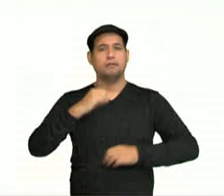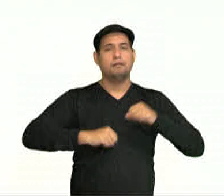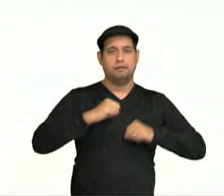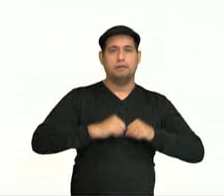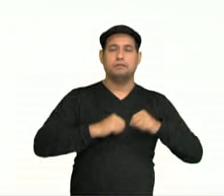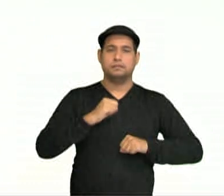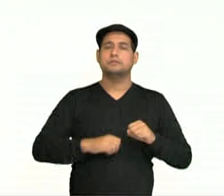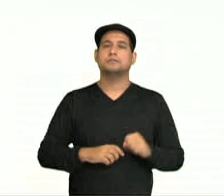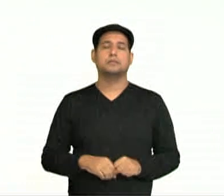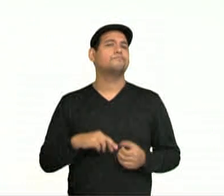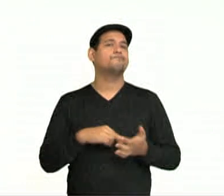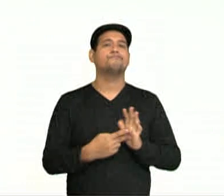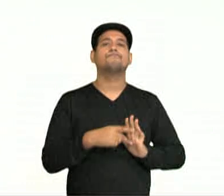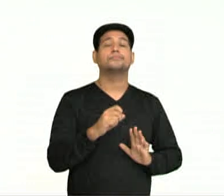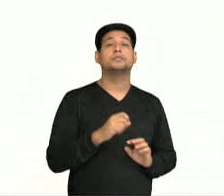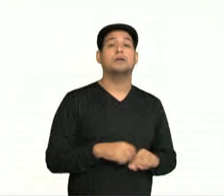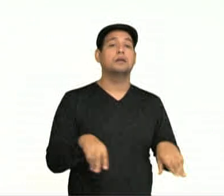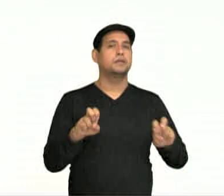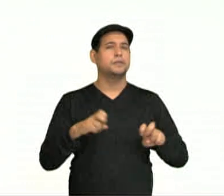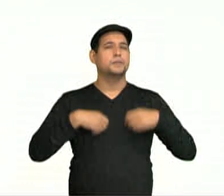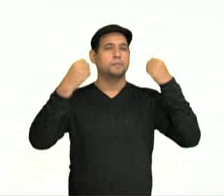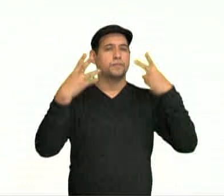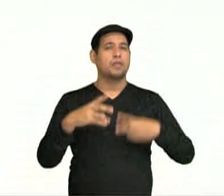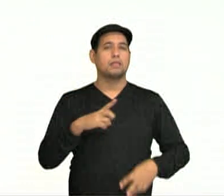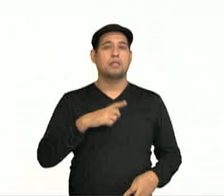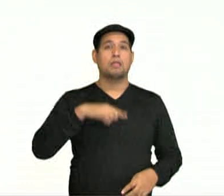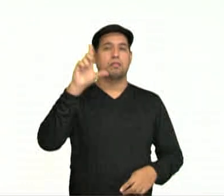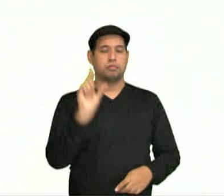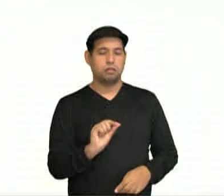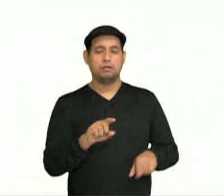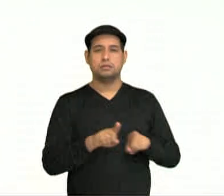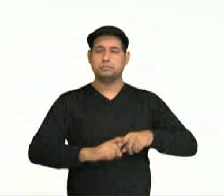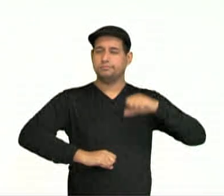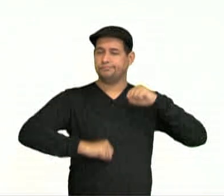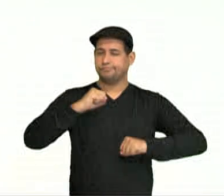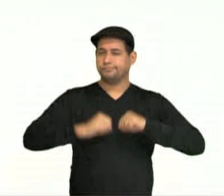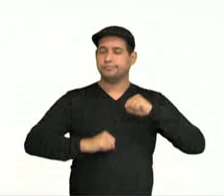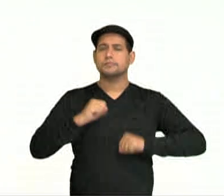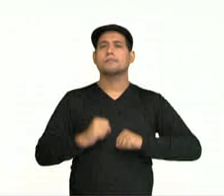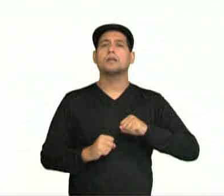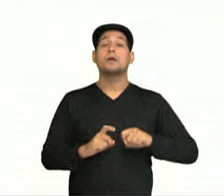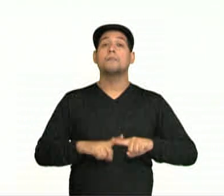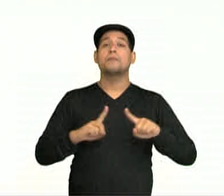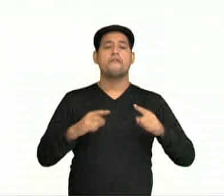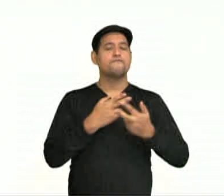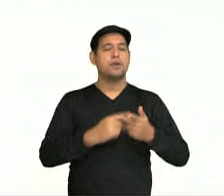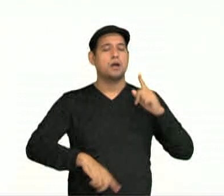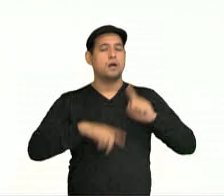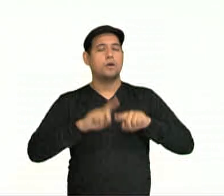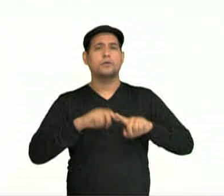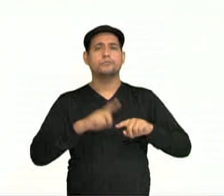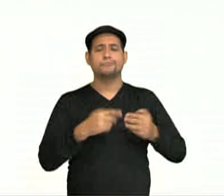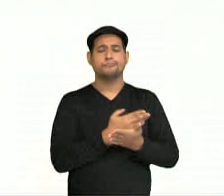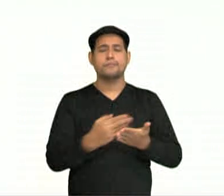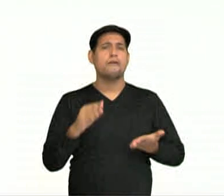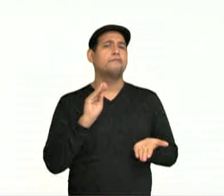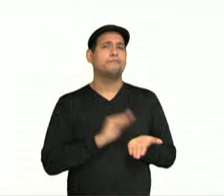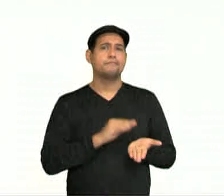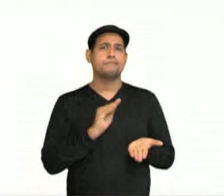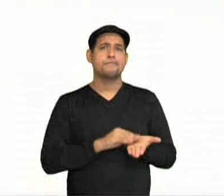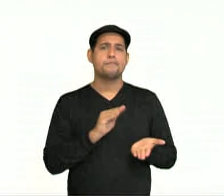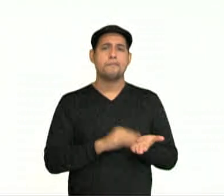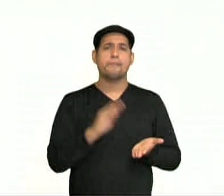né? Isso é o termo ali de eu falar que teve uma queda na produção industrial. E muitos produtos começam a faltar no Brasil,